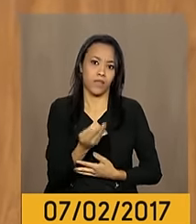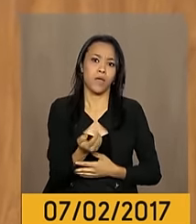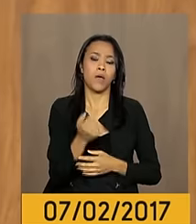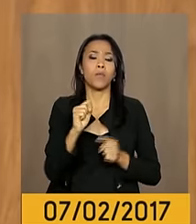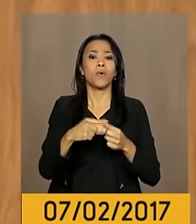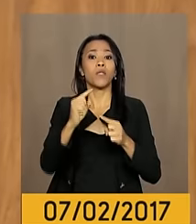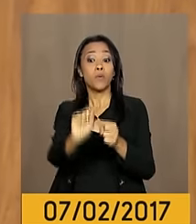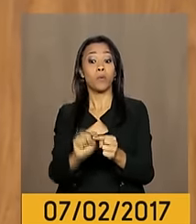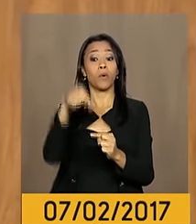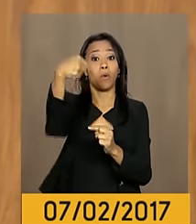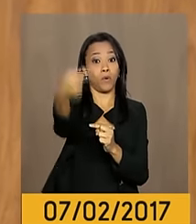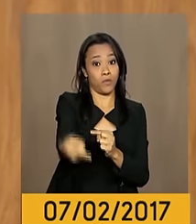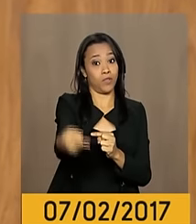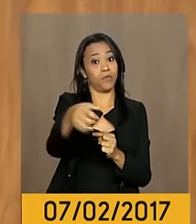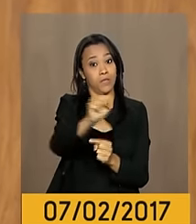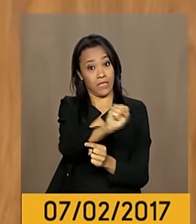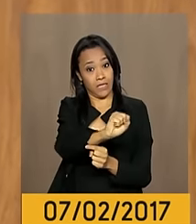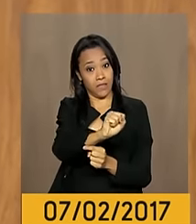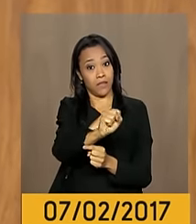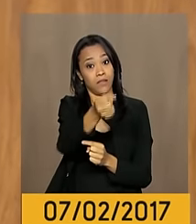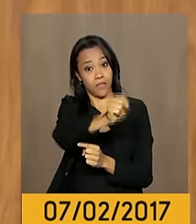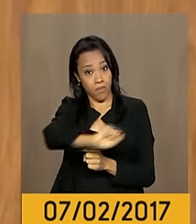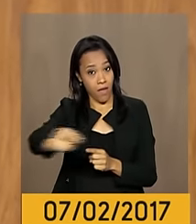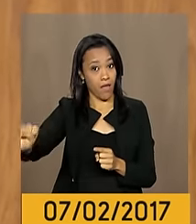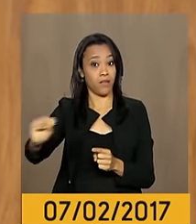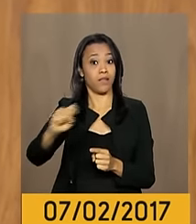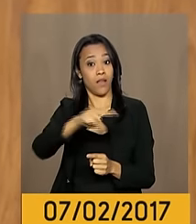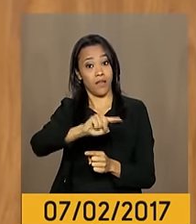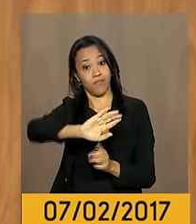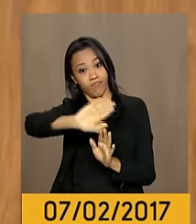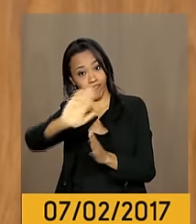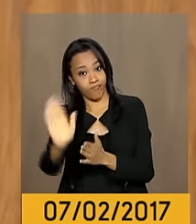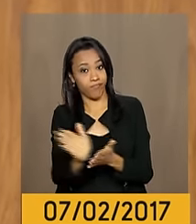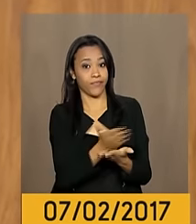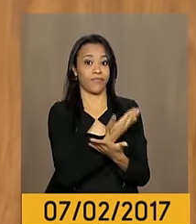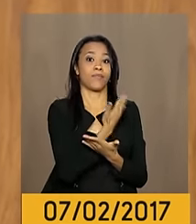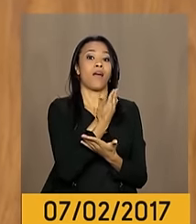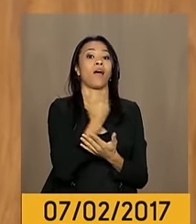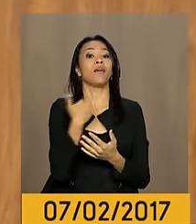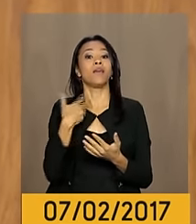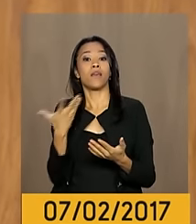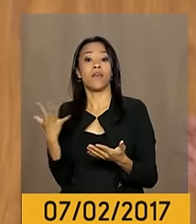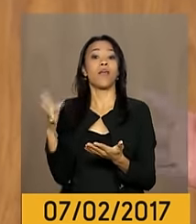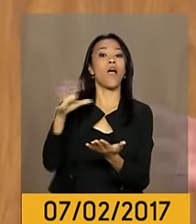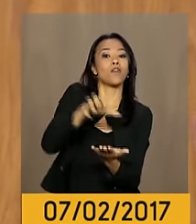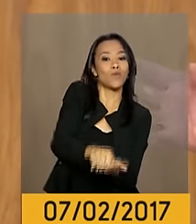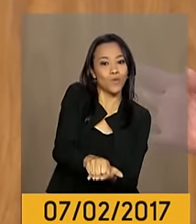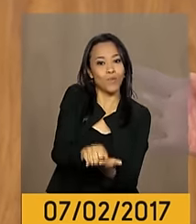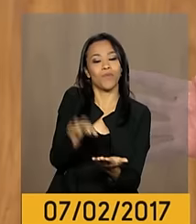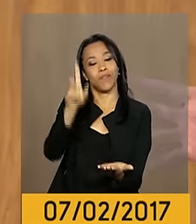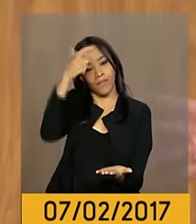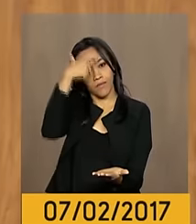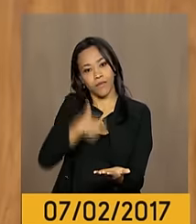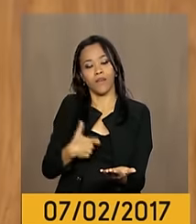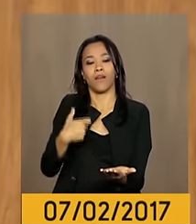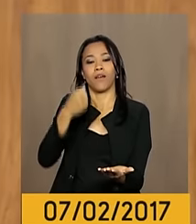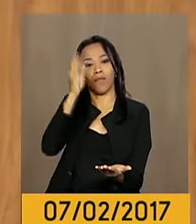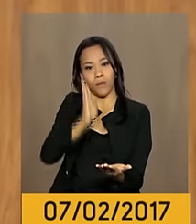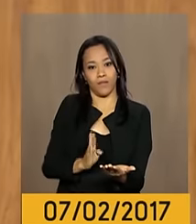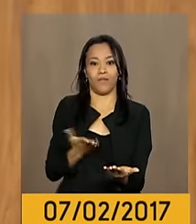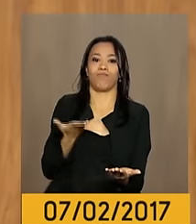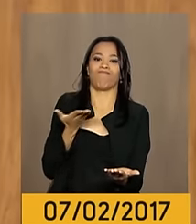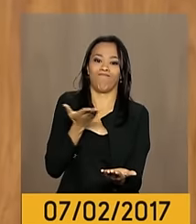próximo semestre essa presidência caberá ao Brasil e nós queremos juntos